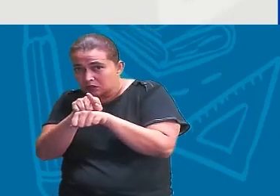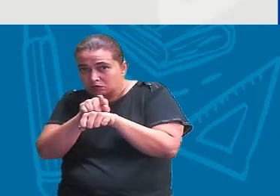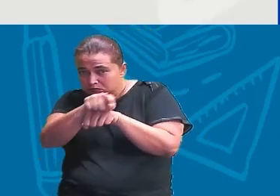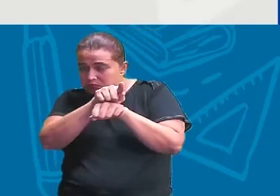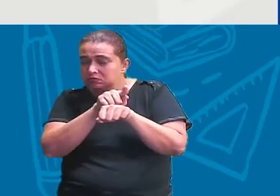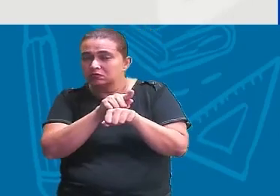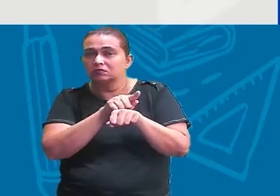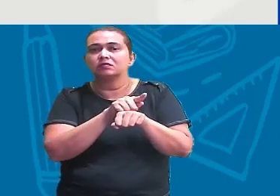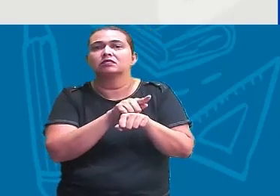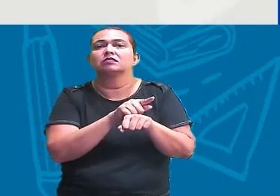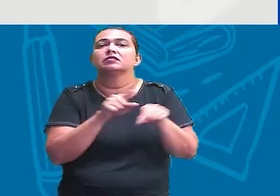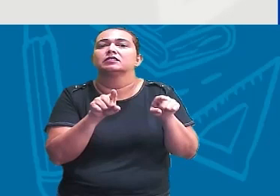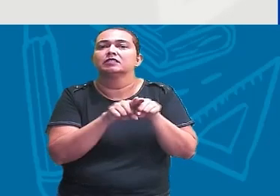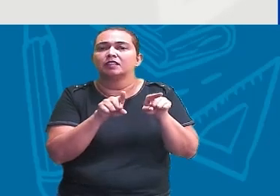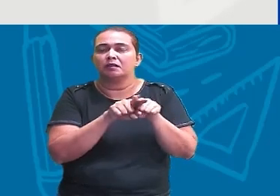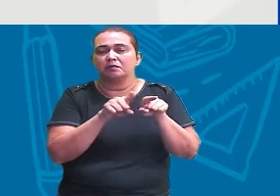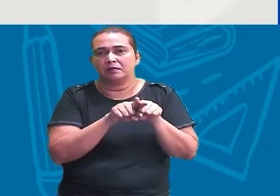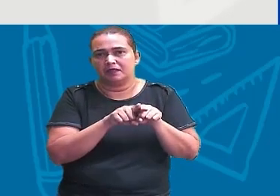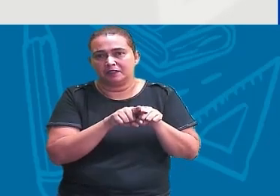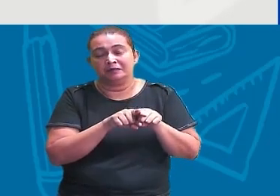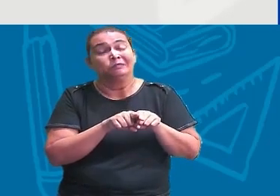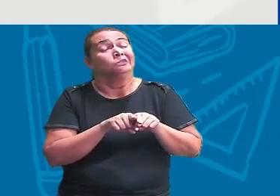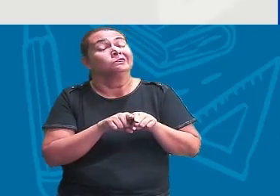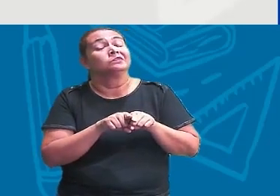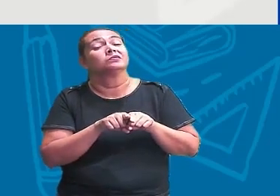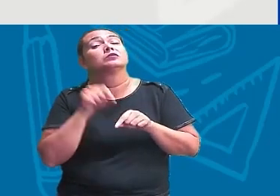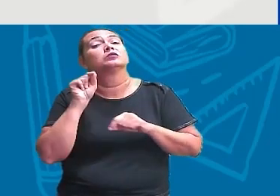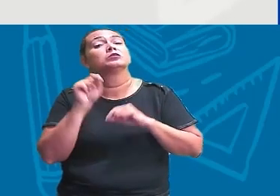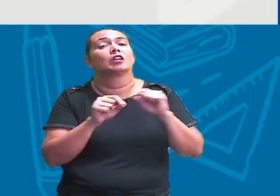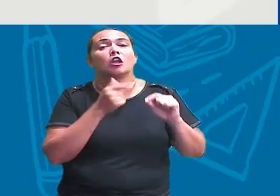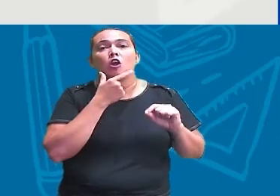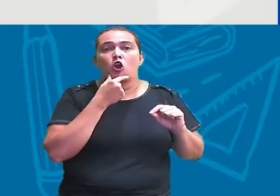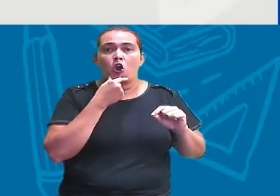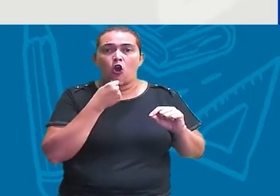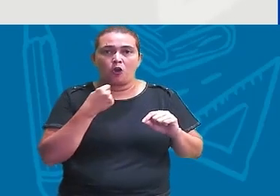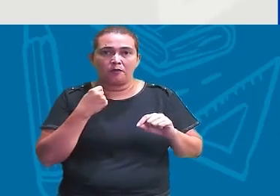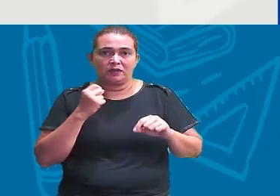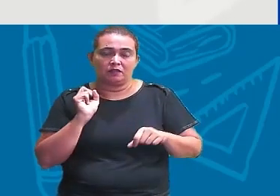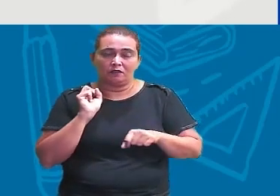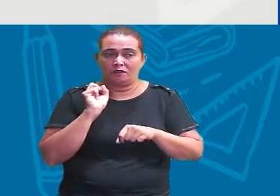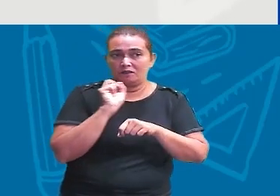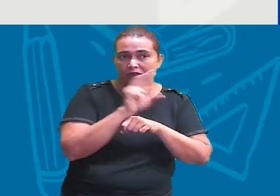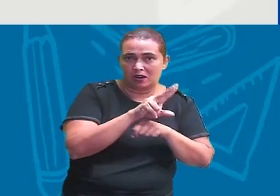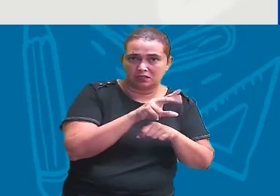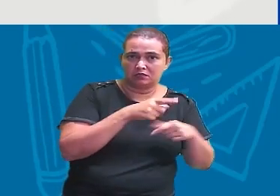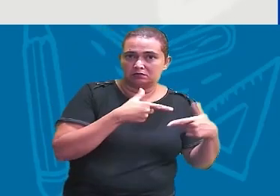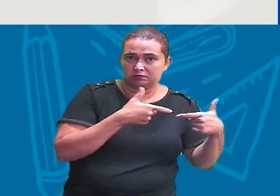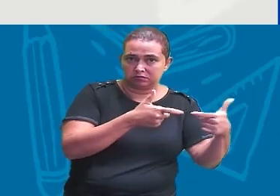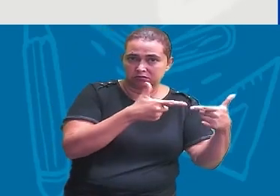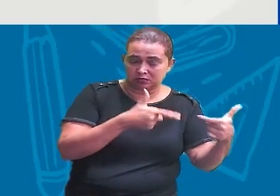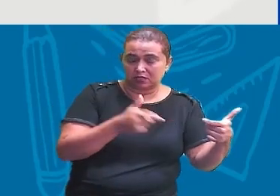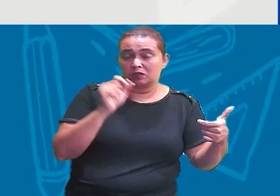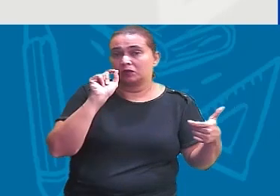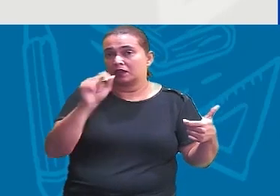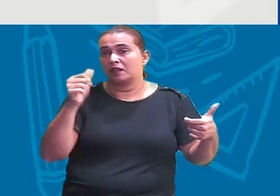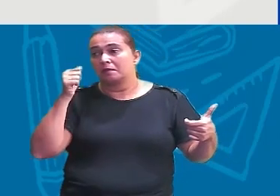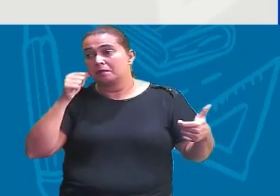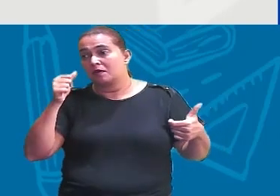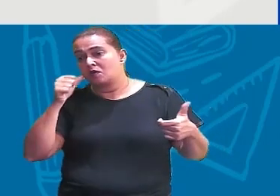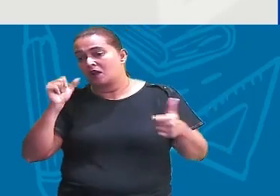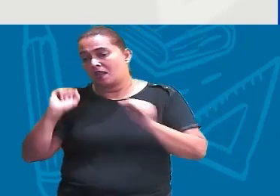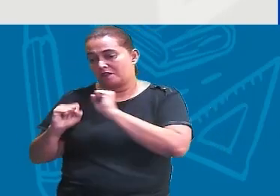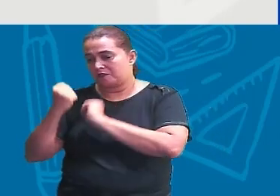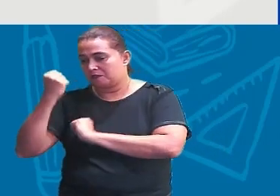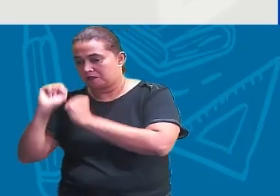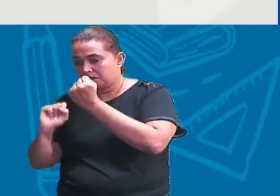bélica como empregadas. Outro detalhe interessante, galera. Essa guerra ela também ficou conhecida como a Primeira Guerra